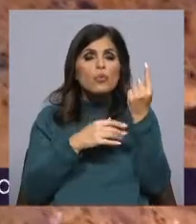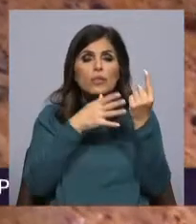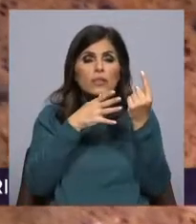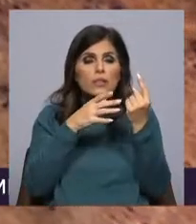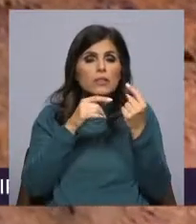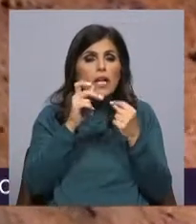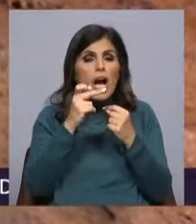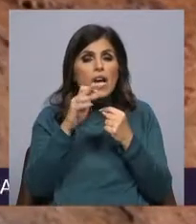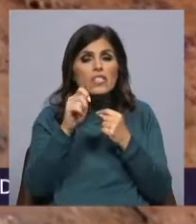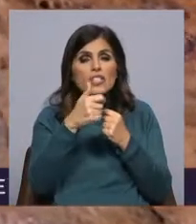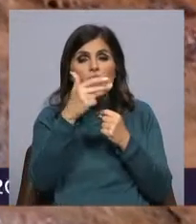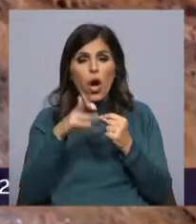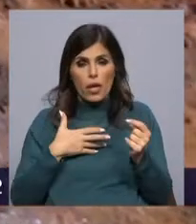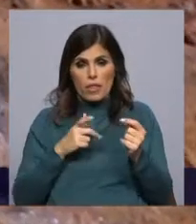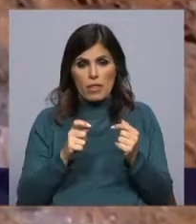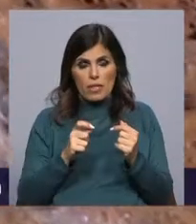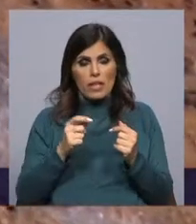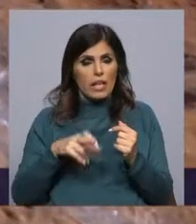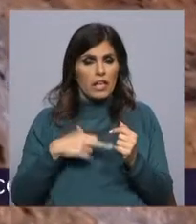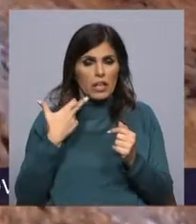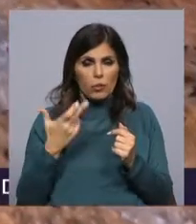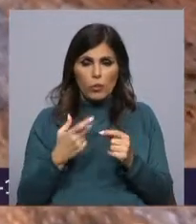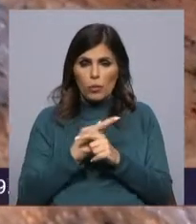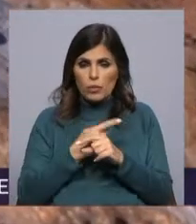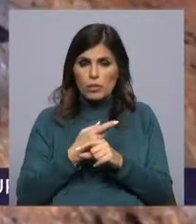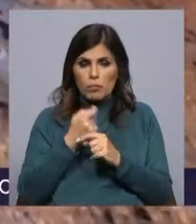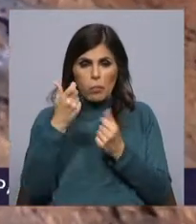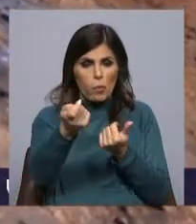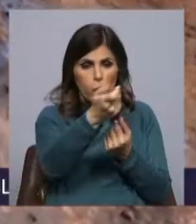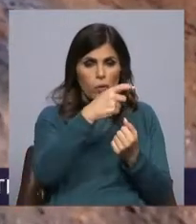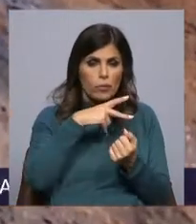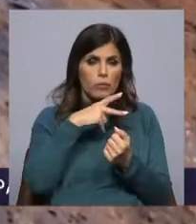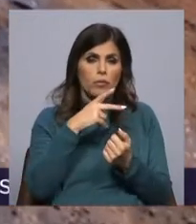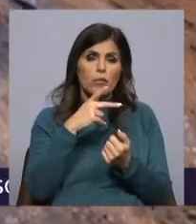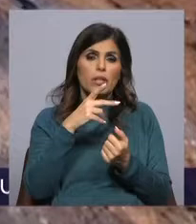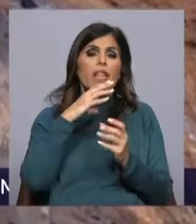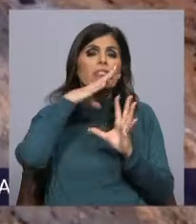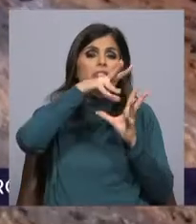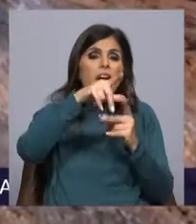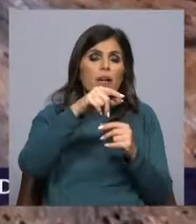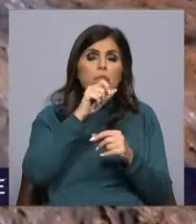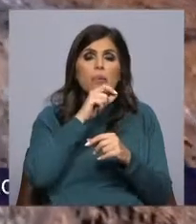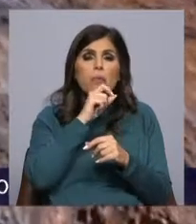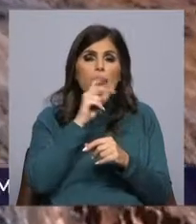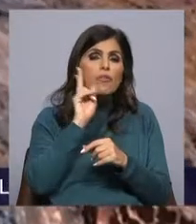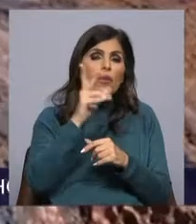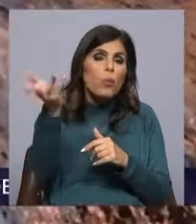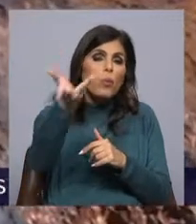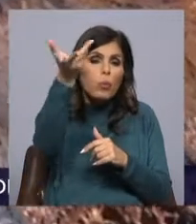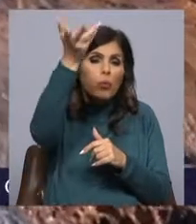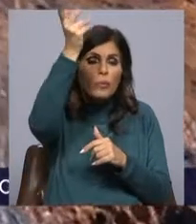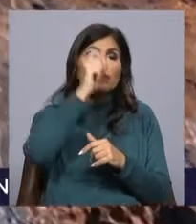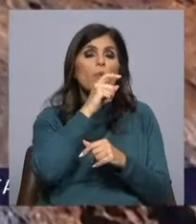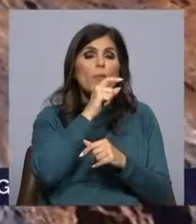asteroide é riquíssimo em minerais que são raros aqui na Terra, pode ter um valor até de 10 mil quadrilhões de dólares. Portanto, temos a